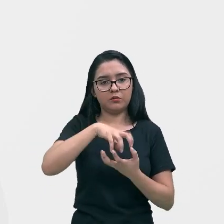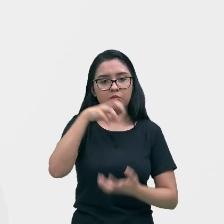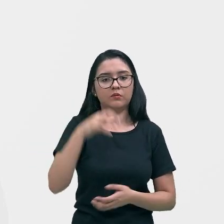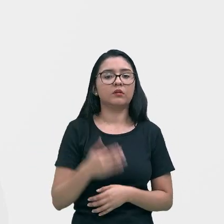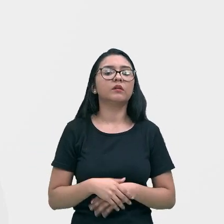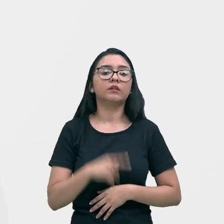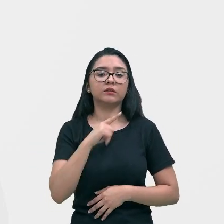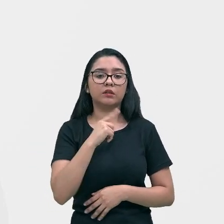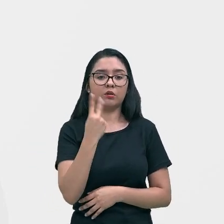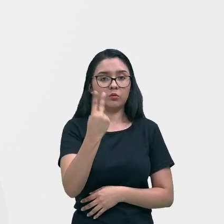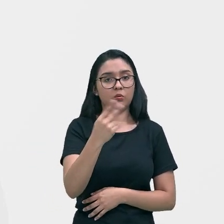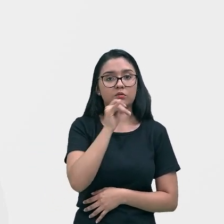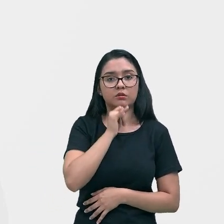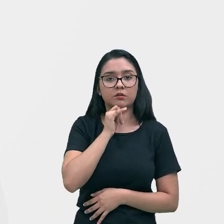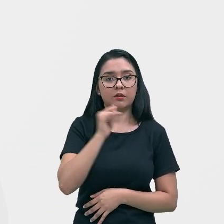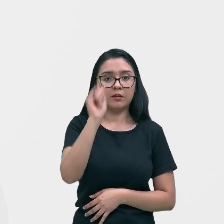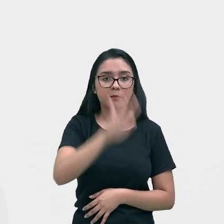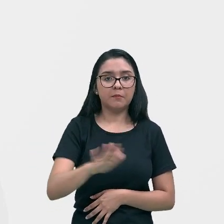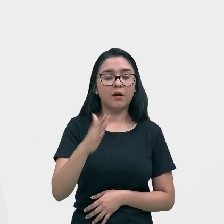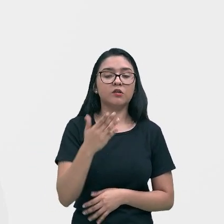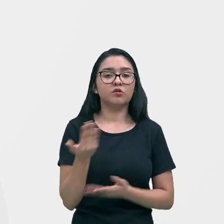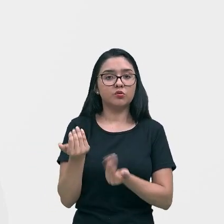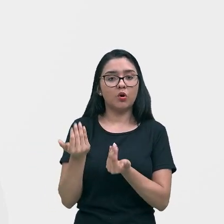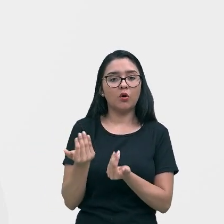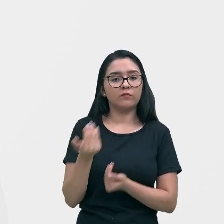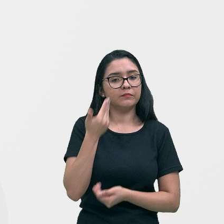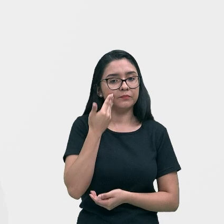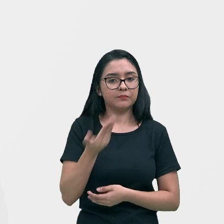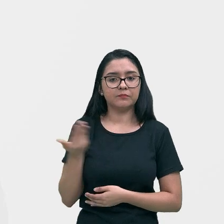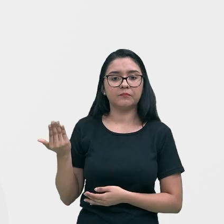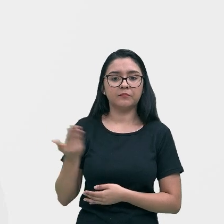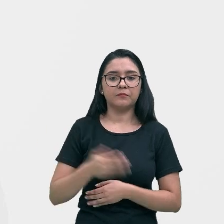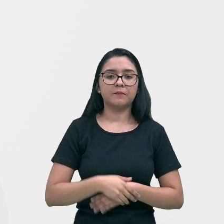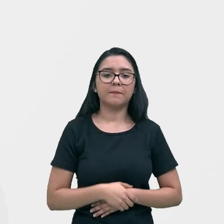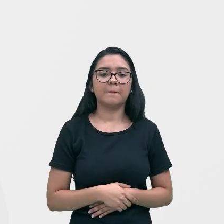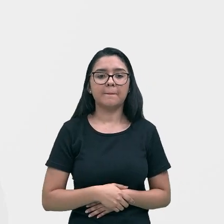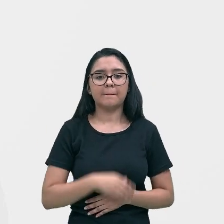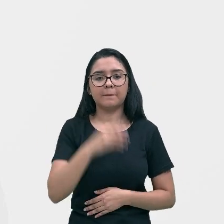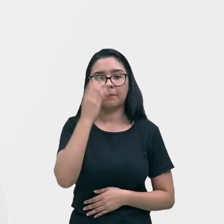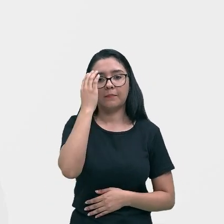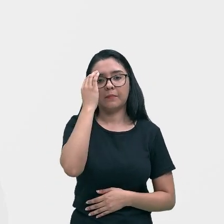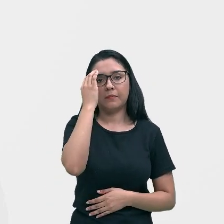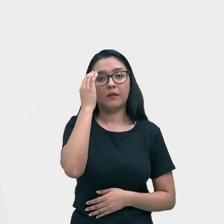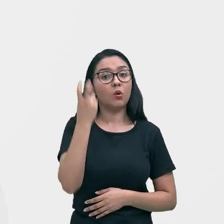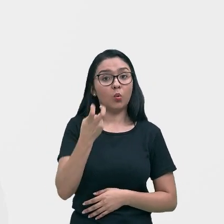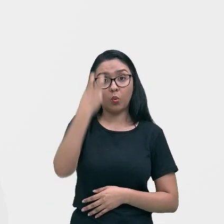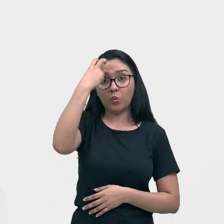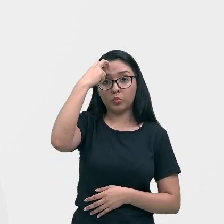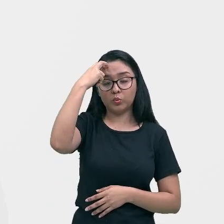de imagens de jovens que eles apresentam para a gente aí culturas